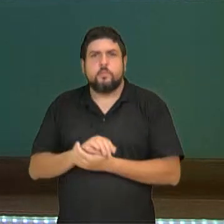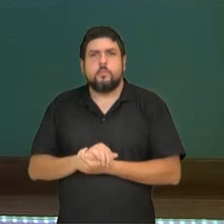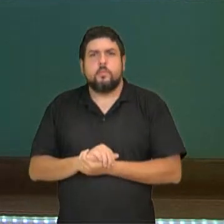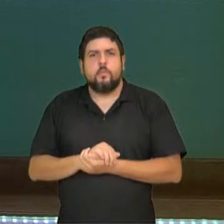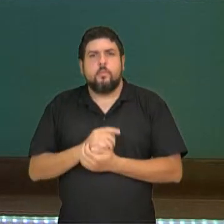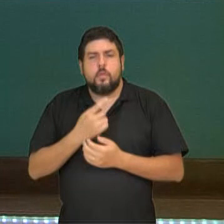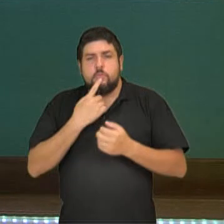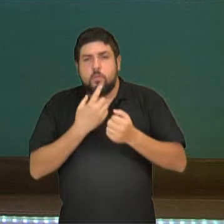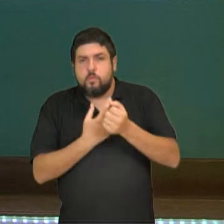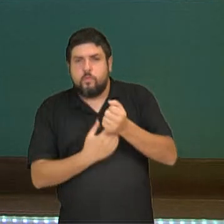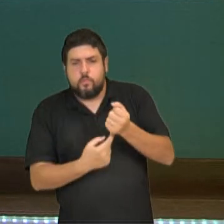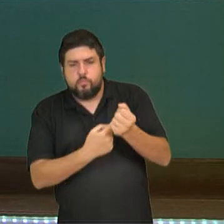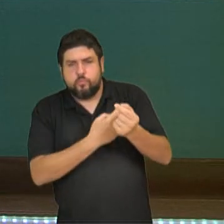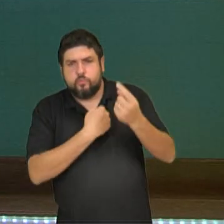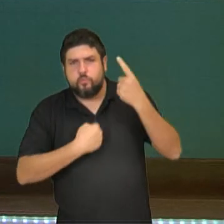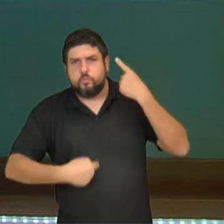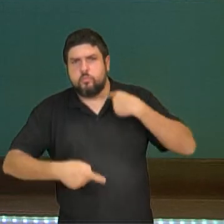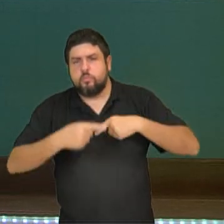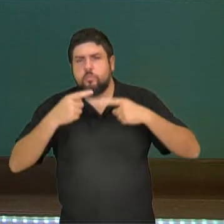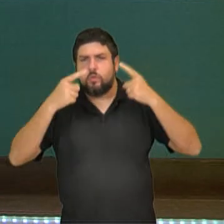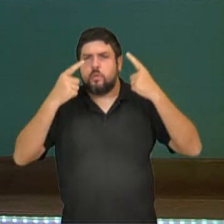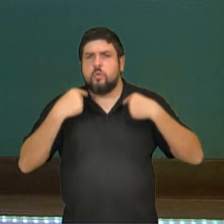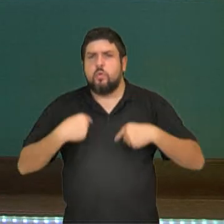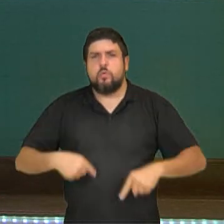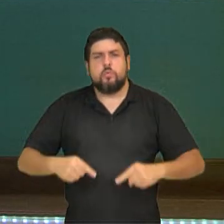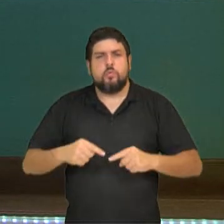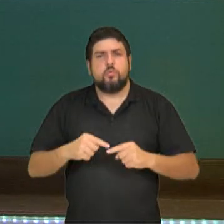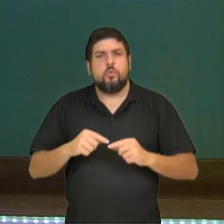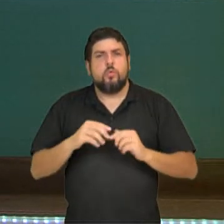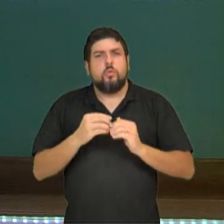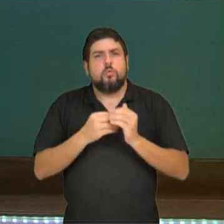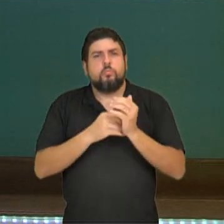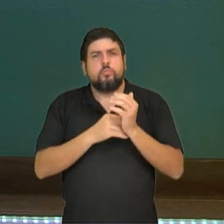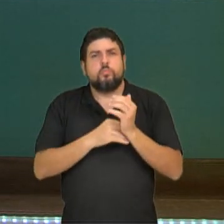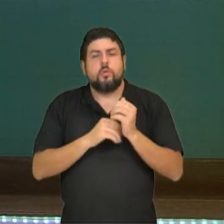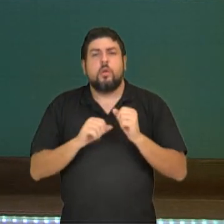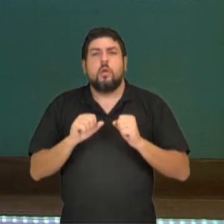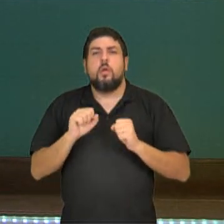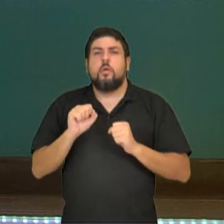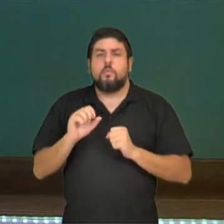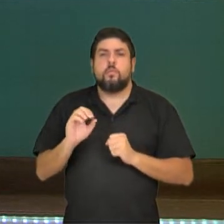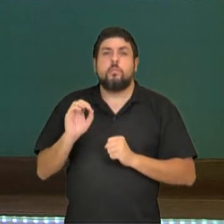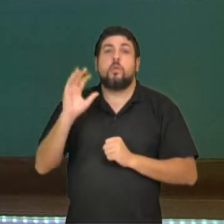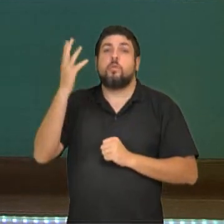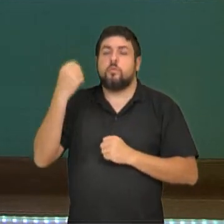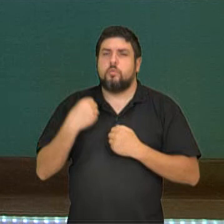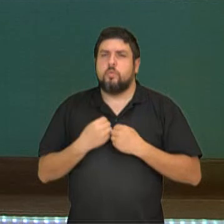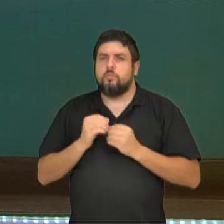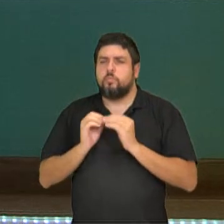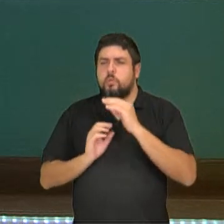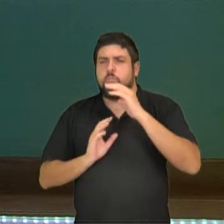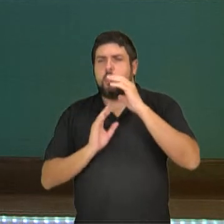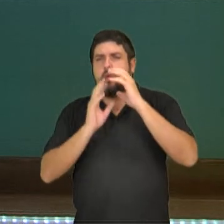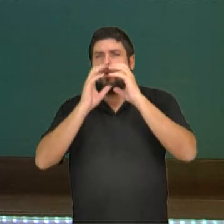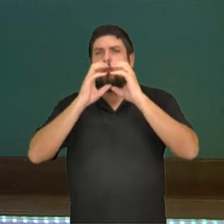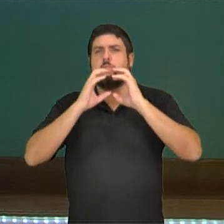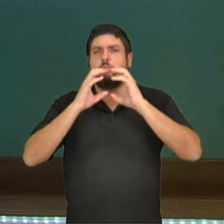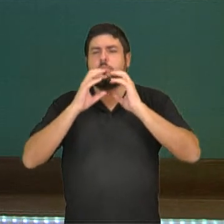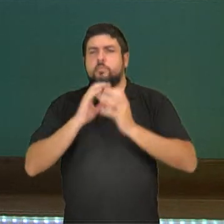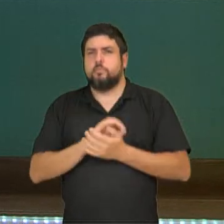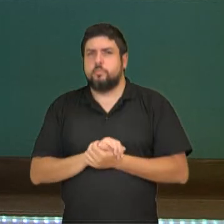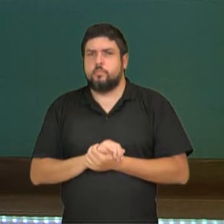esse organismo para o corpo todo, chegando até os testículos e pode até chegar ao cérebro. Aqui a gente tem algumas imagens,